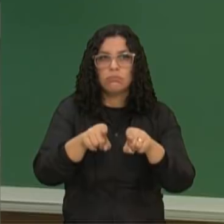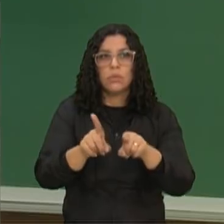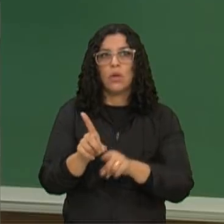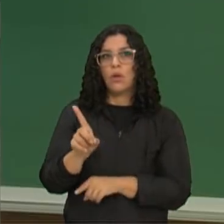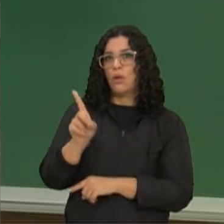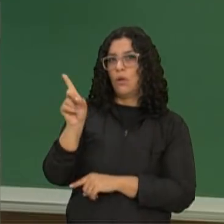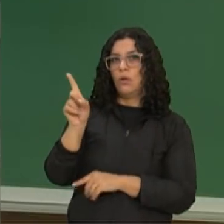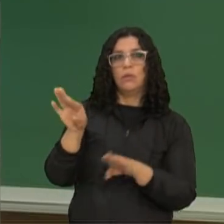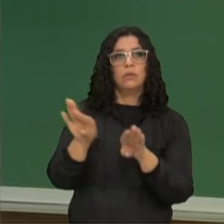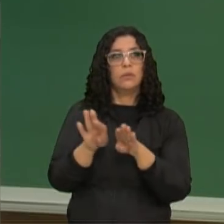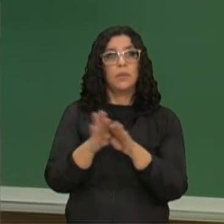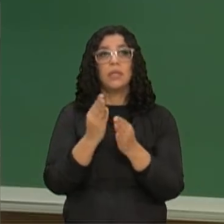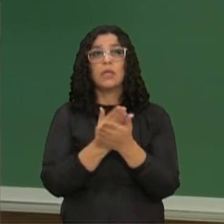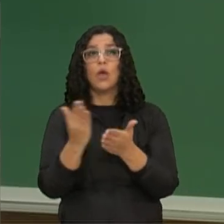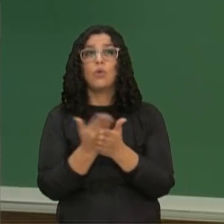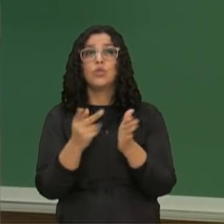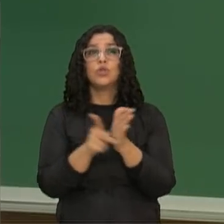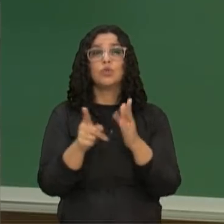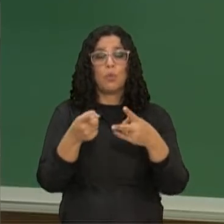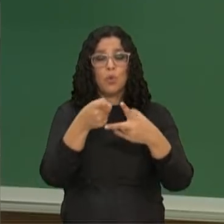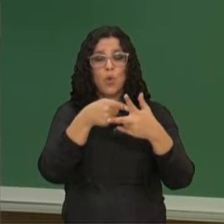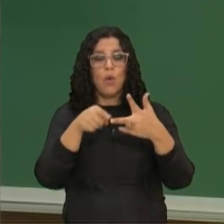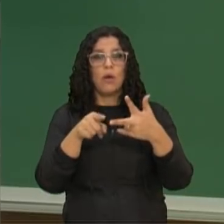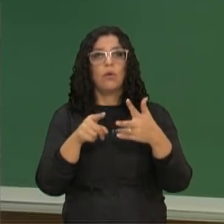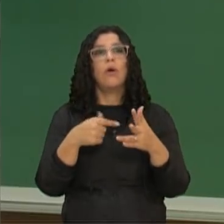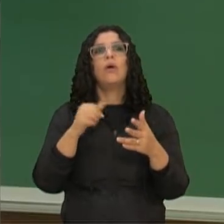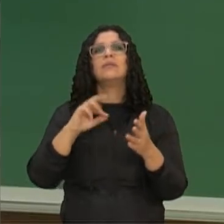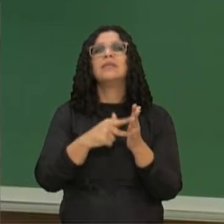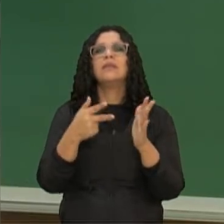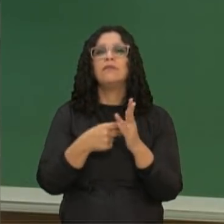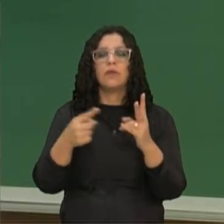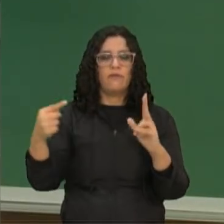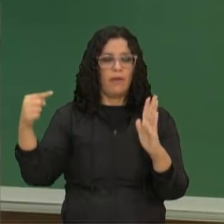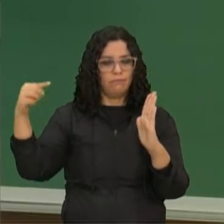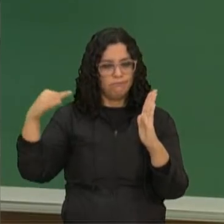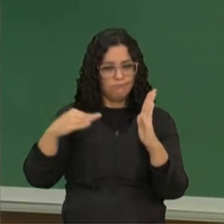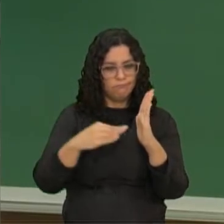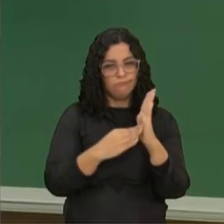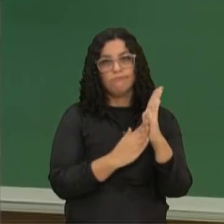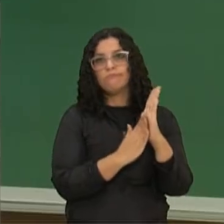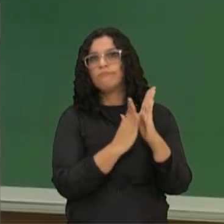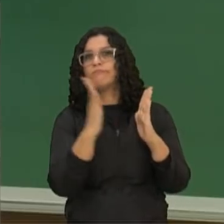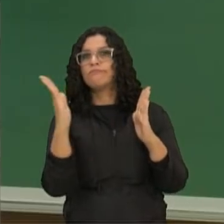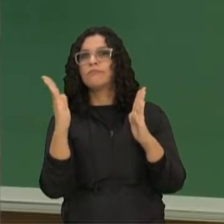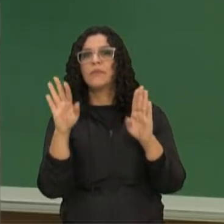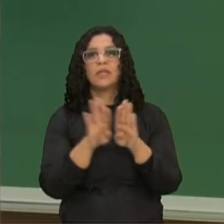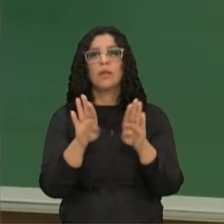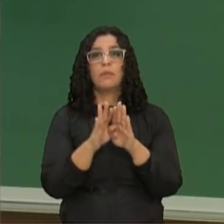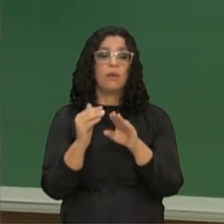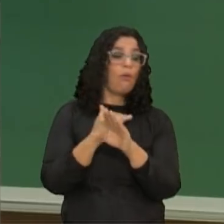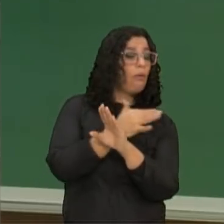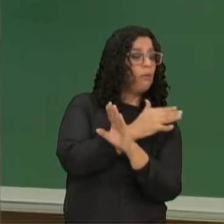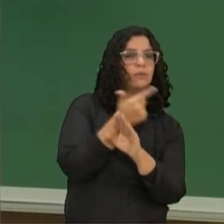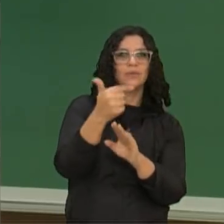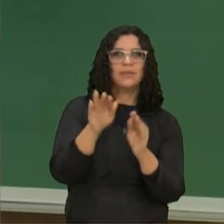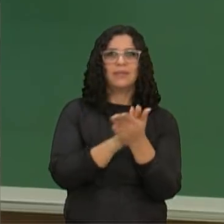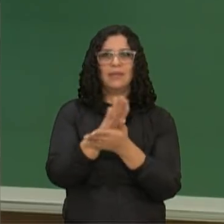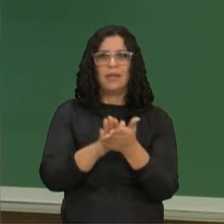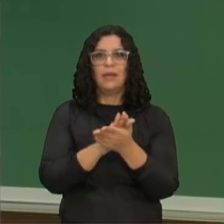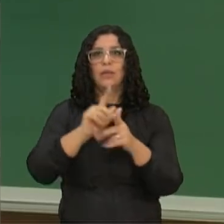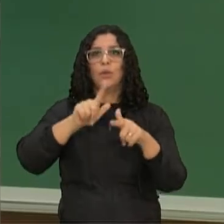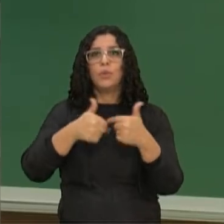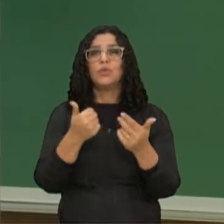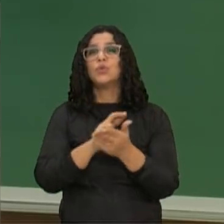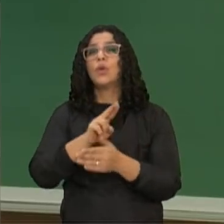os meios e em alguns momentos ele pode bater e voltar para o mesmo meio, sem avançar para a parte externa. Aí temos uma coisa que é